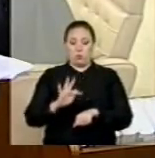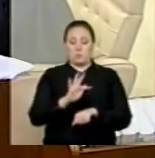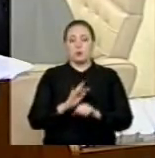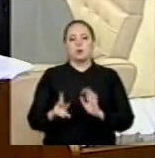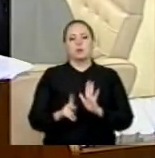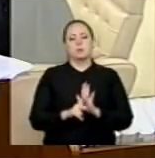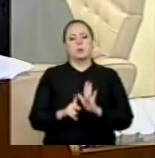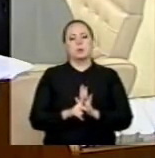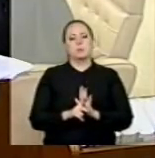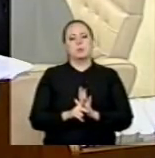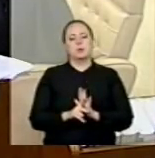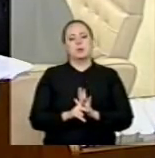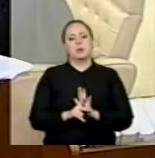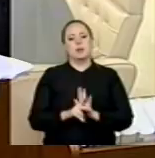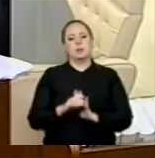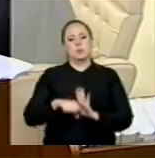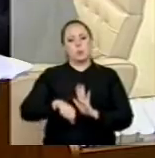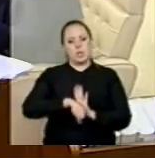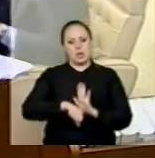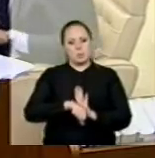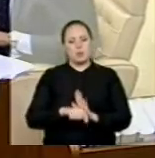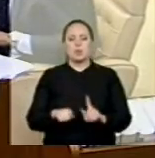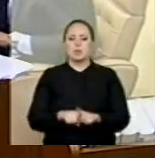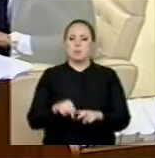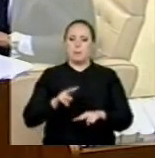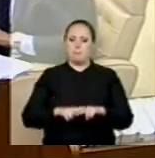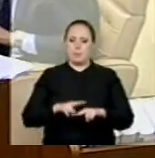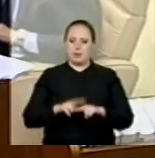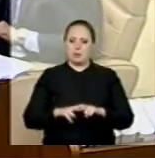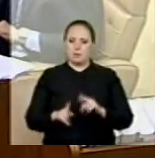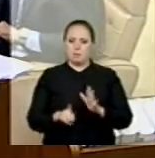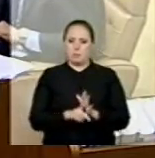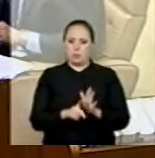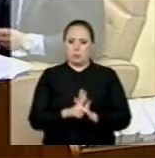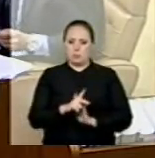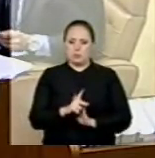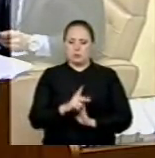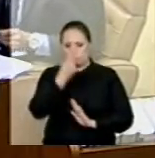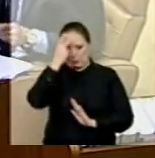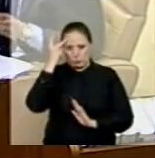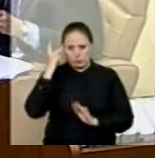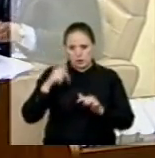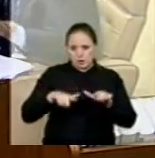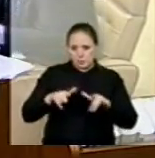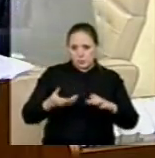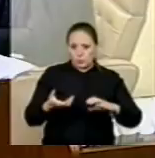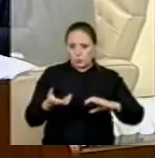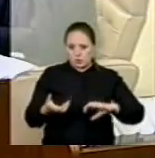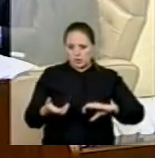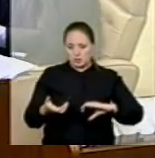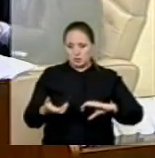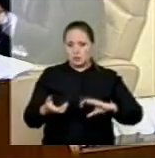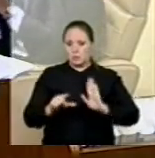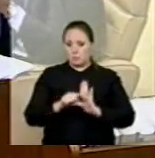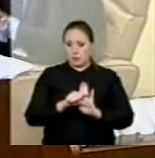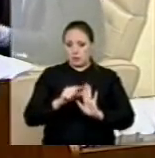do processo crime e da prisão de congressistas, o parágrafo 2º dispõe do